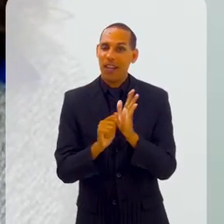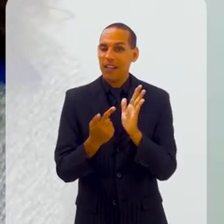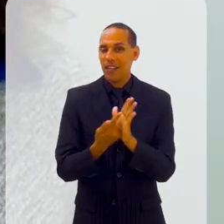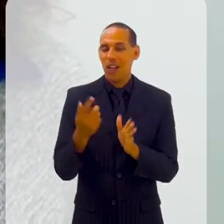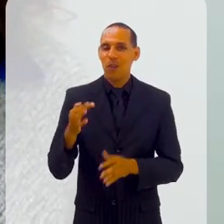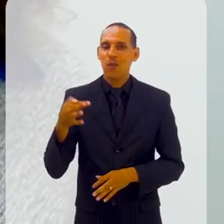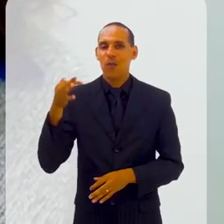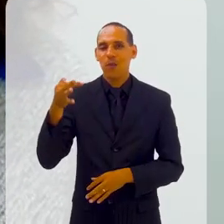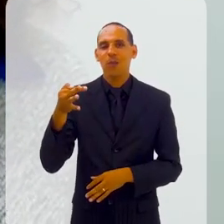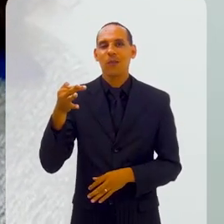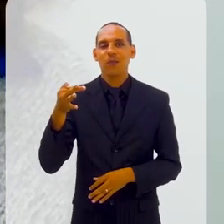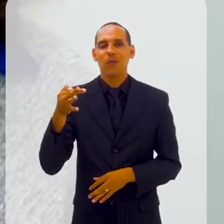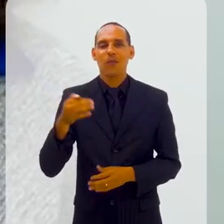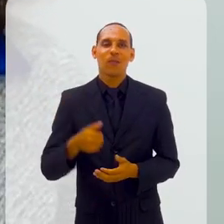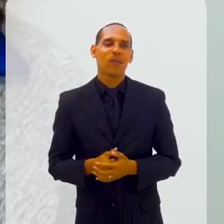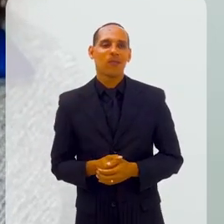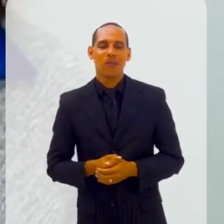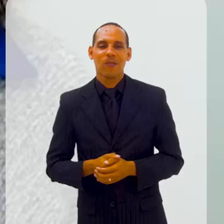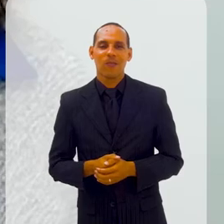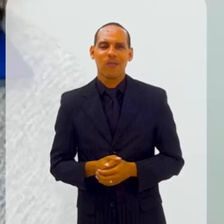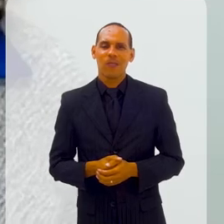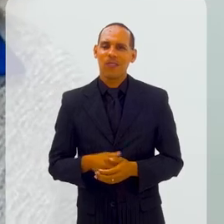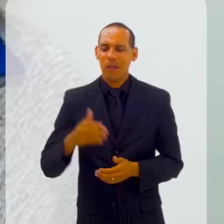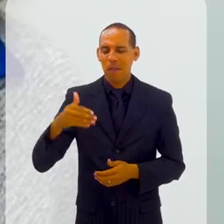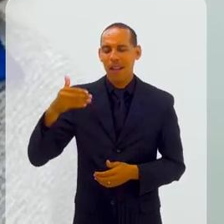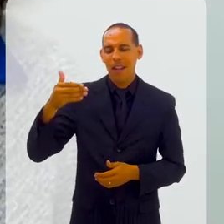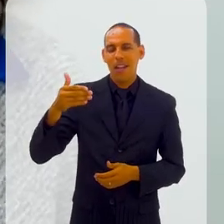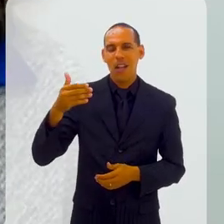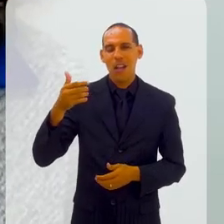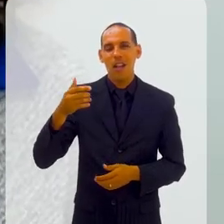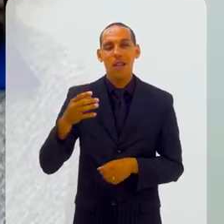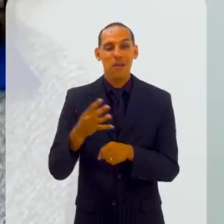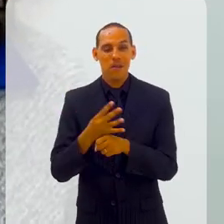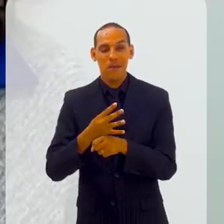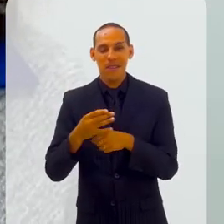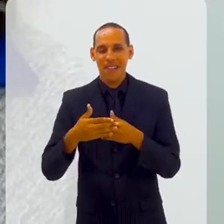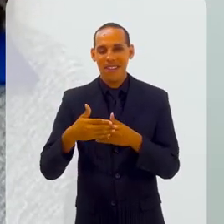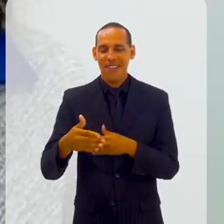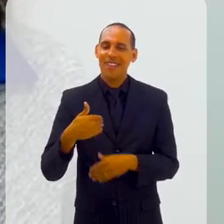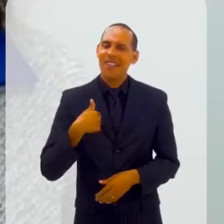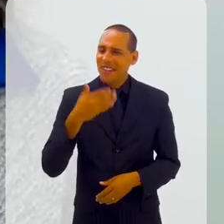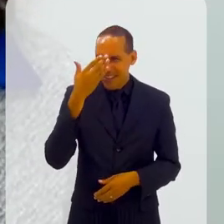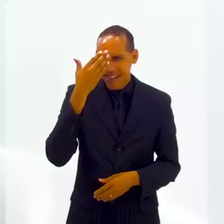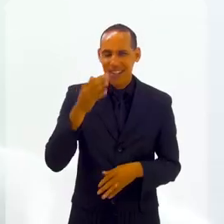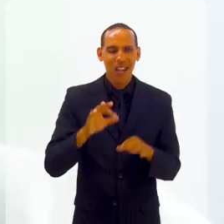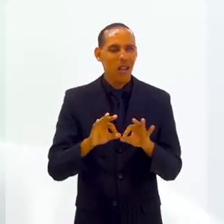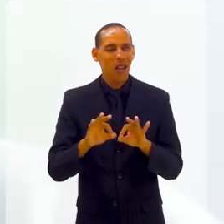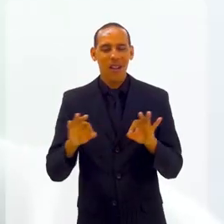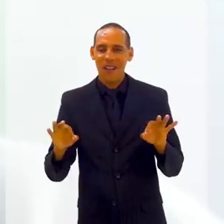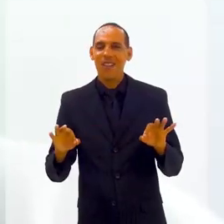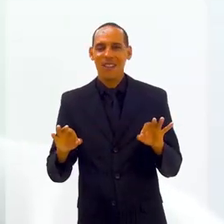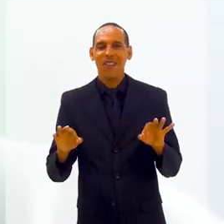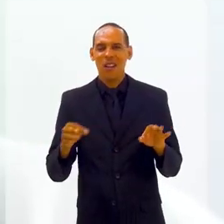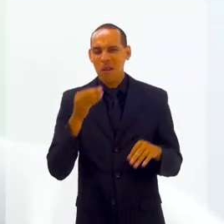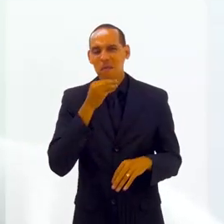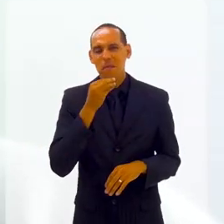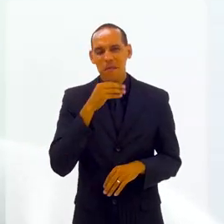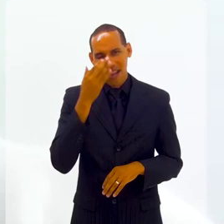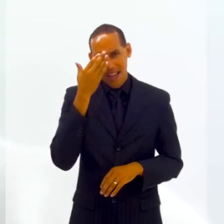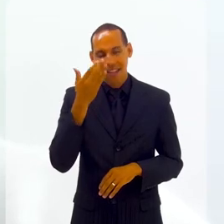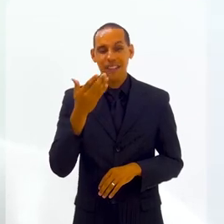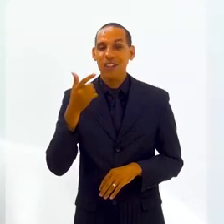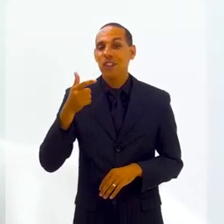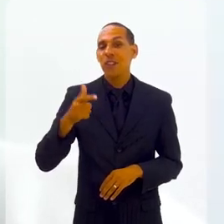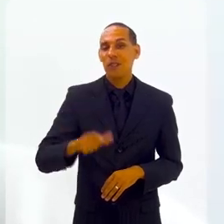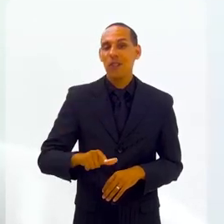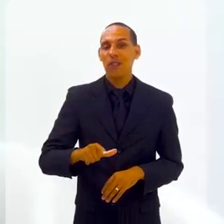compondo essa agenda do futuro e essa agenda para ser desdobrada nos próximos quatro anos tá ótimo Eu que agradeço a oportunidade